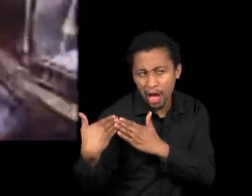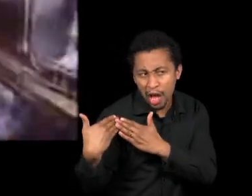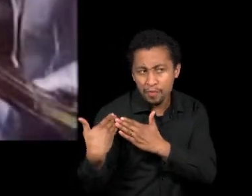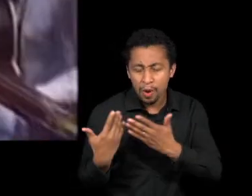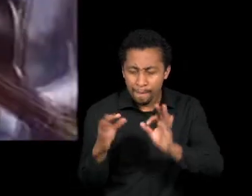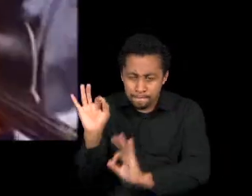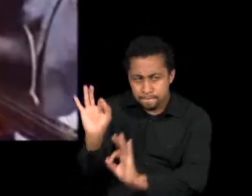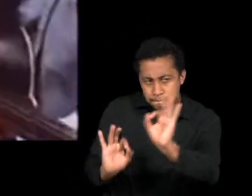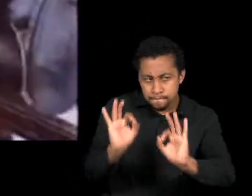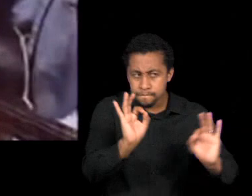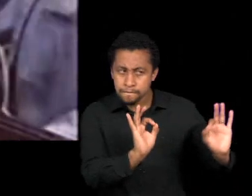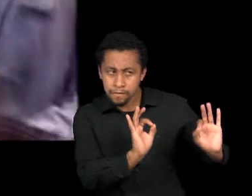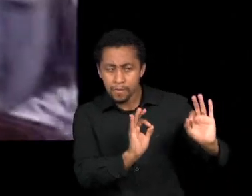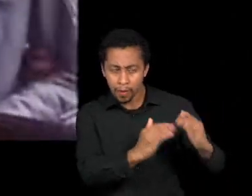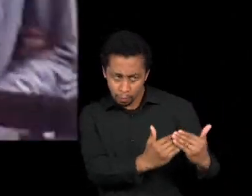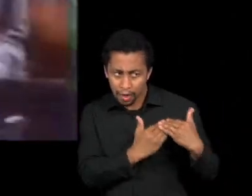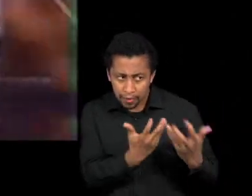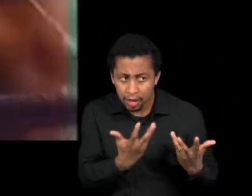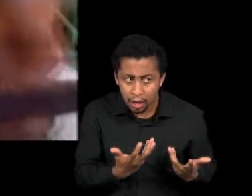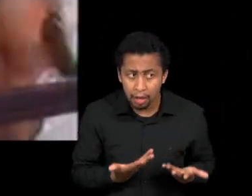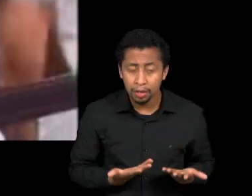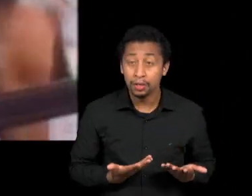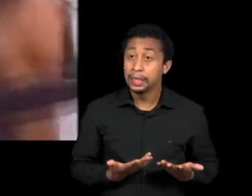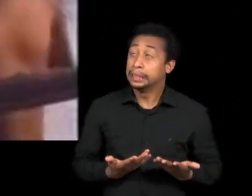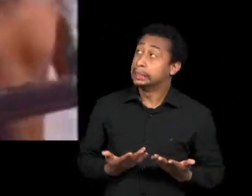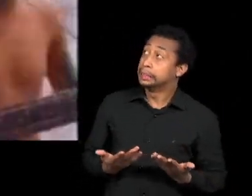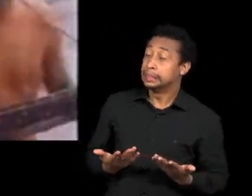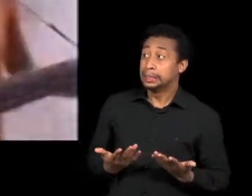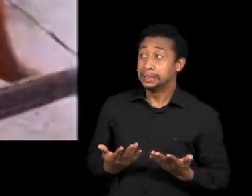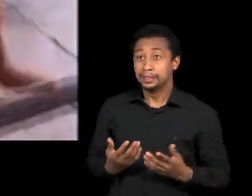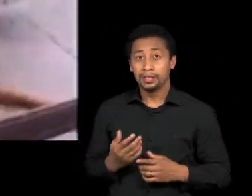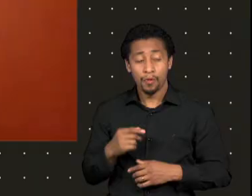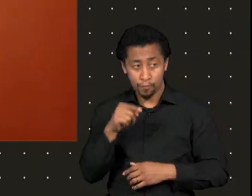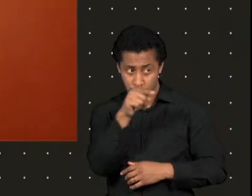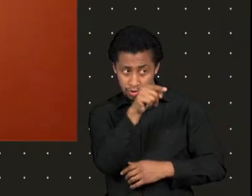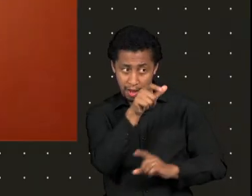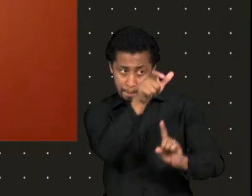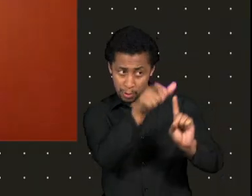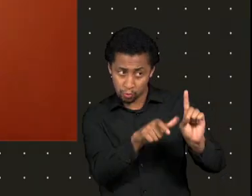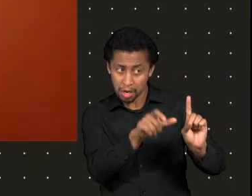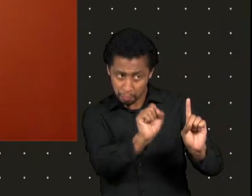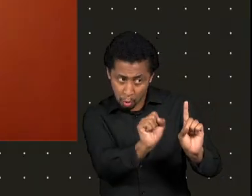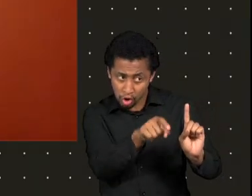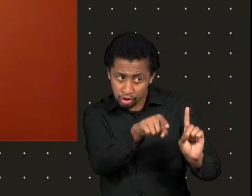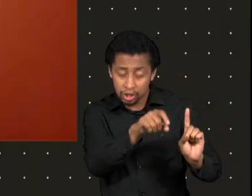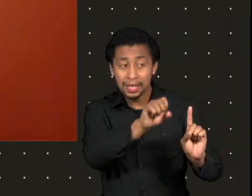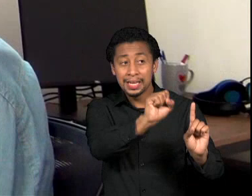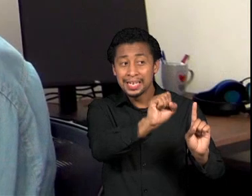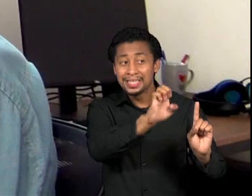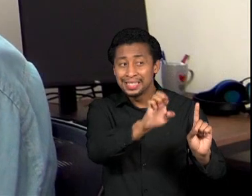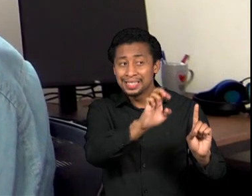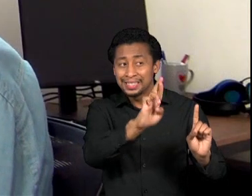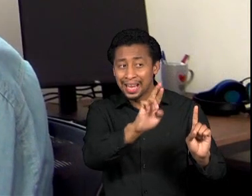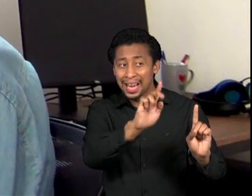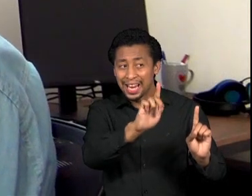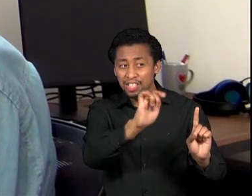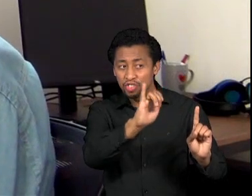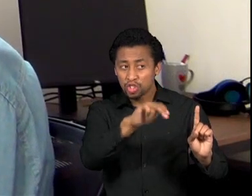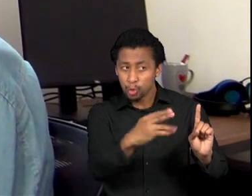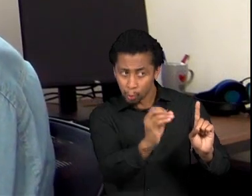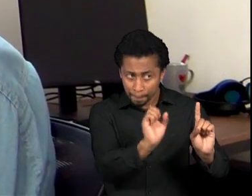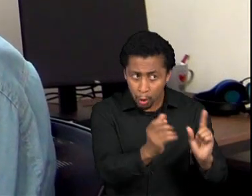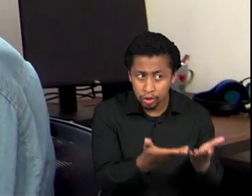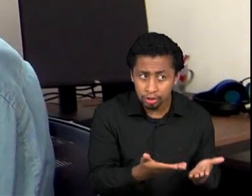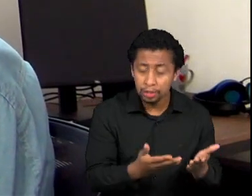ser o Serrinho Firmino, que conta a história do filme Amuleto de Ogum, que é o início, a